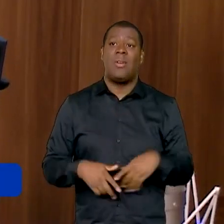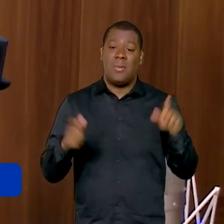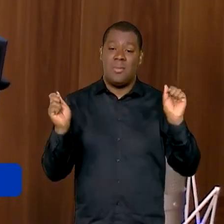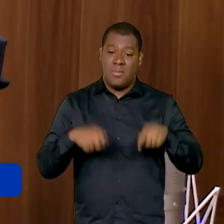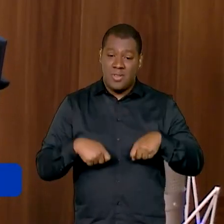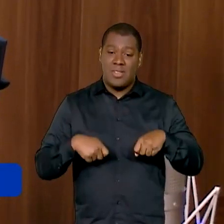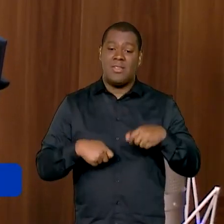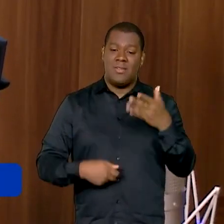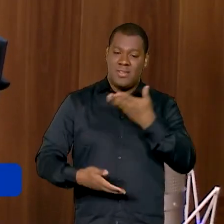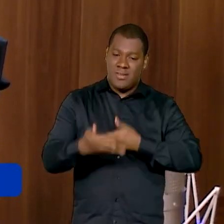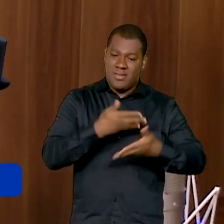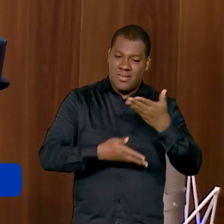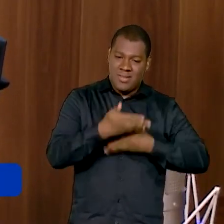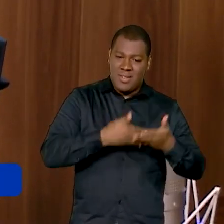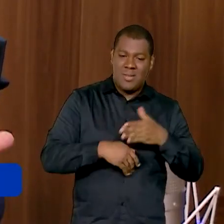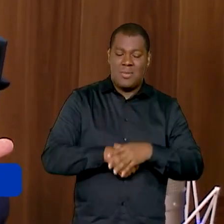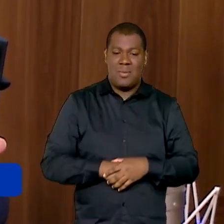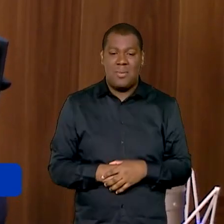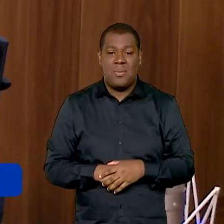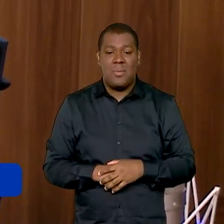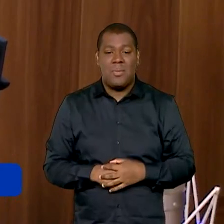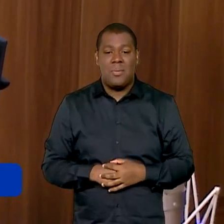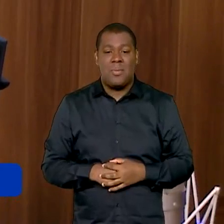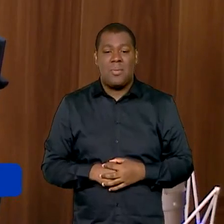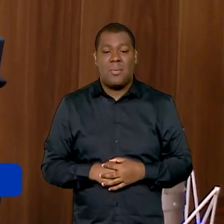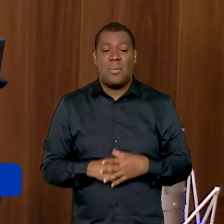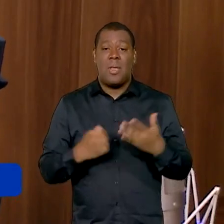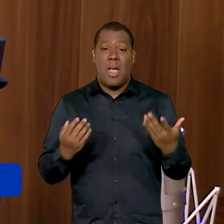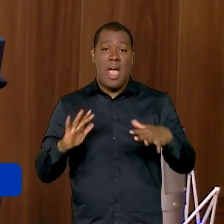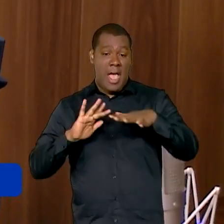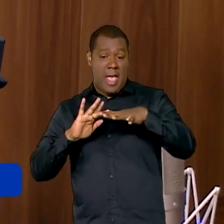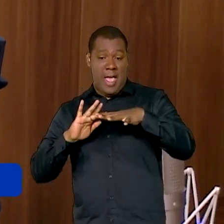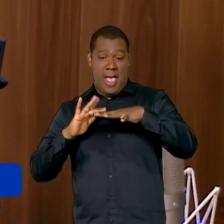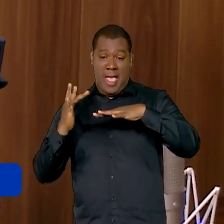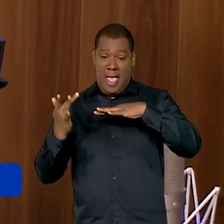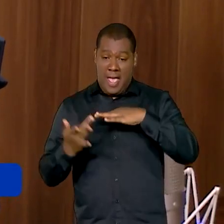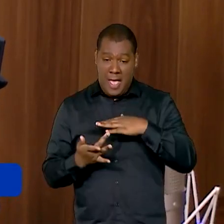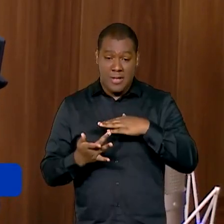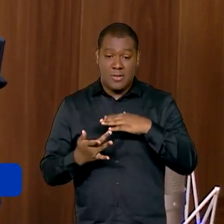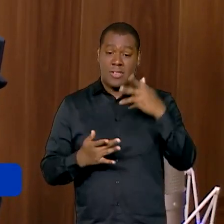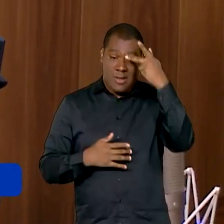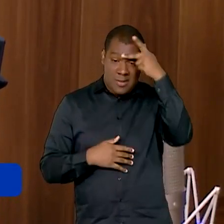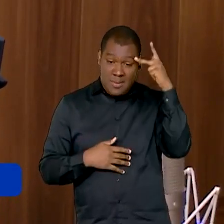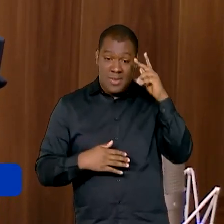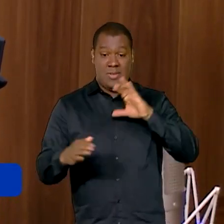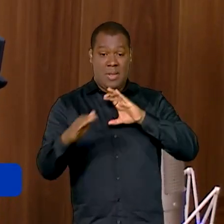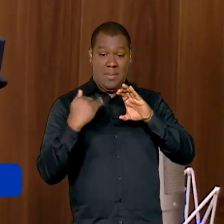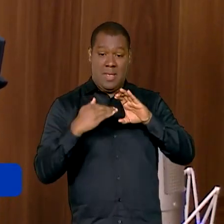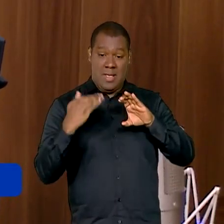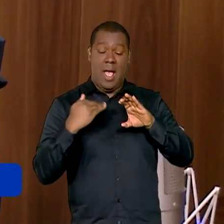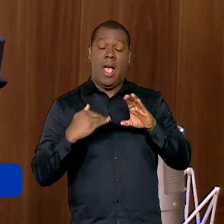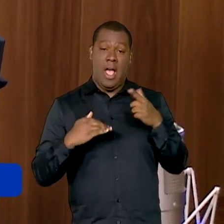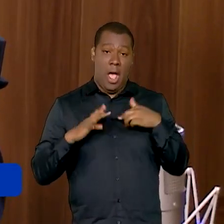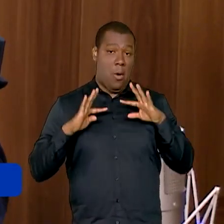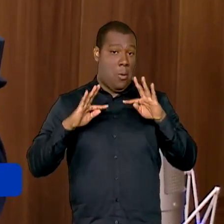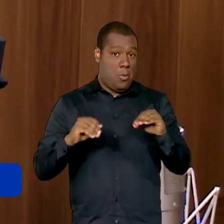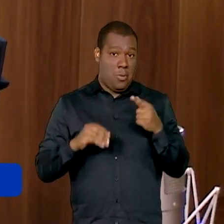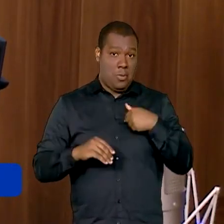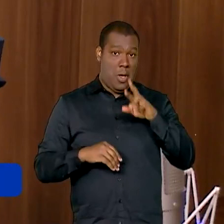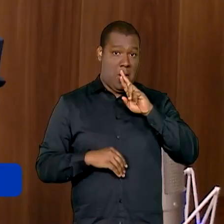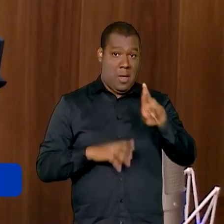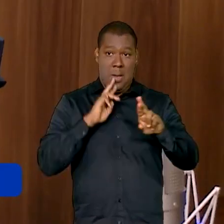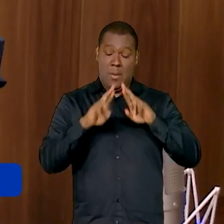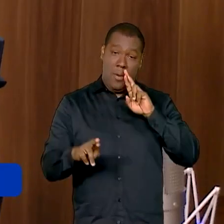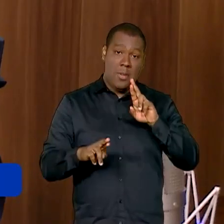né? Eu olho pessoalmente, não dá para responder todas as mensagens que chegam, inclusive no direct eu olho,